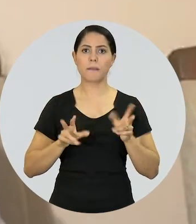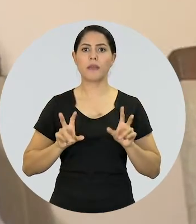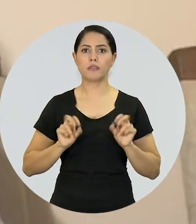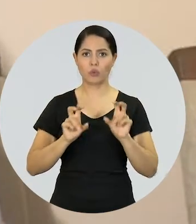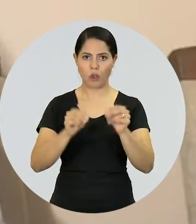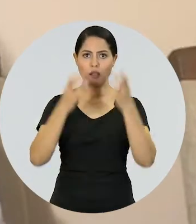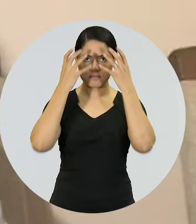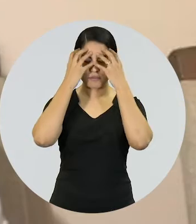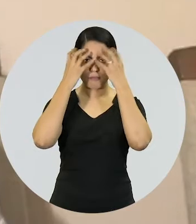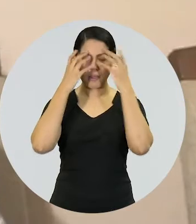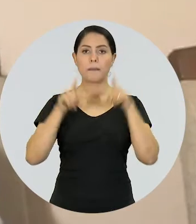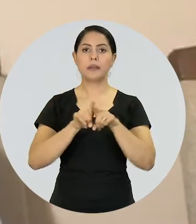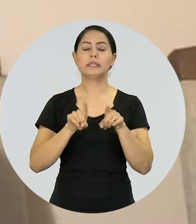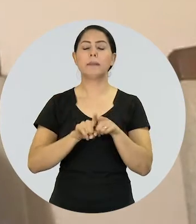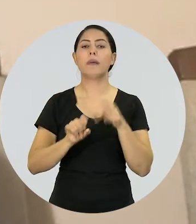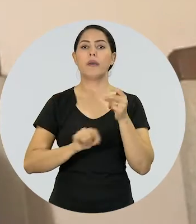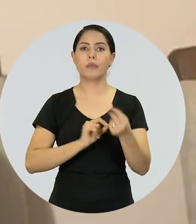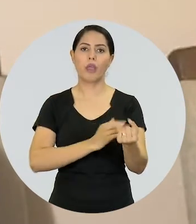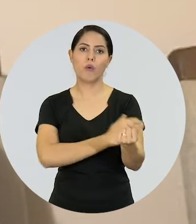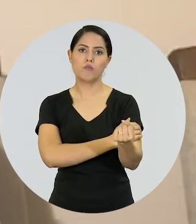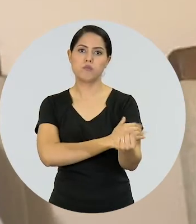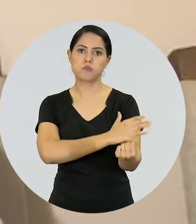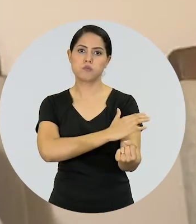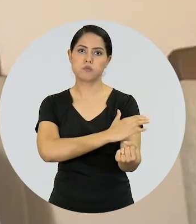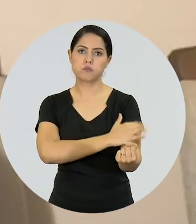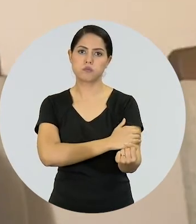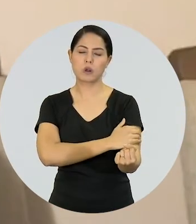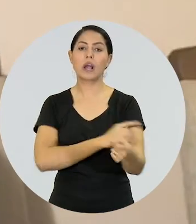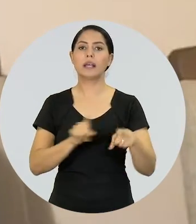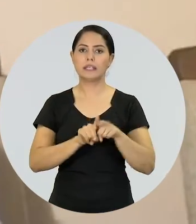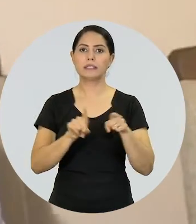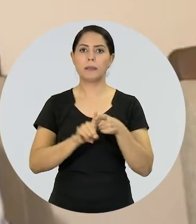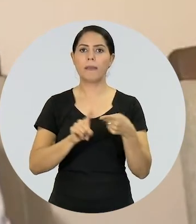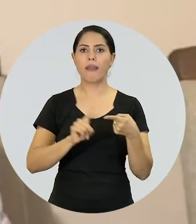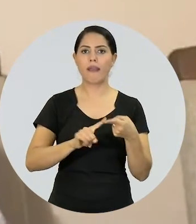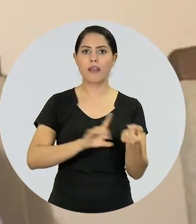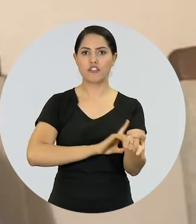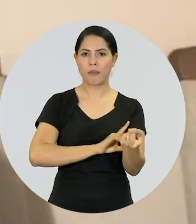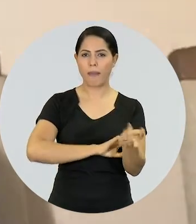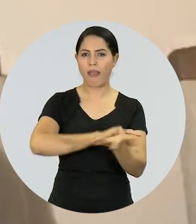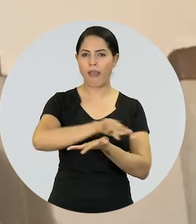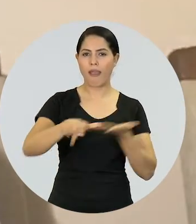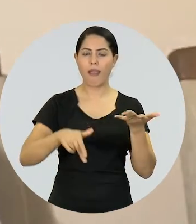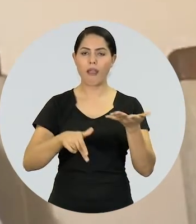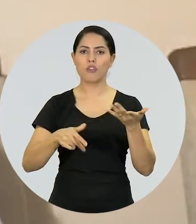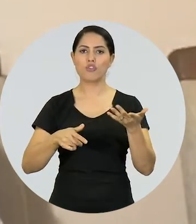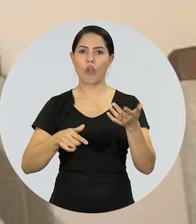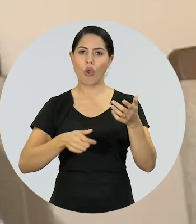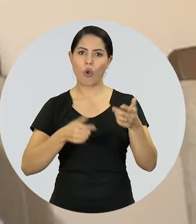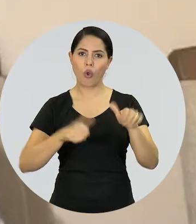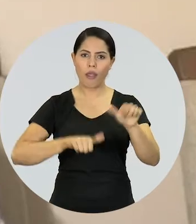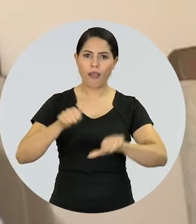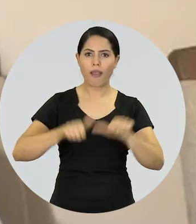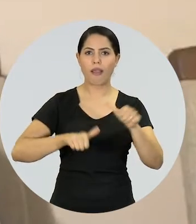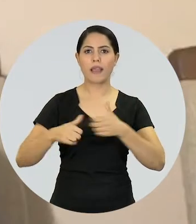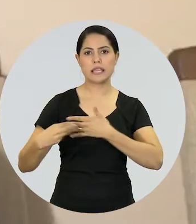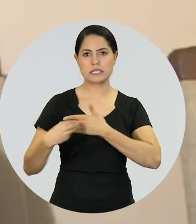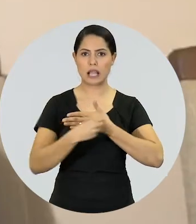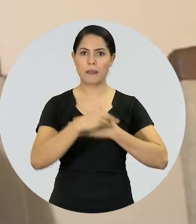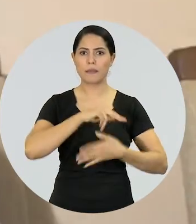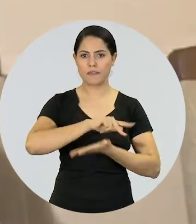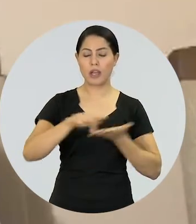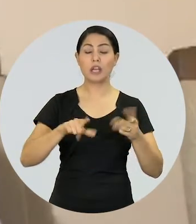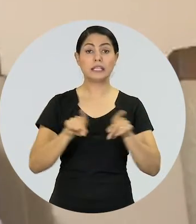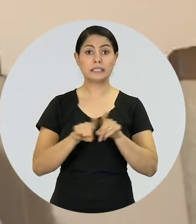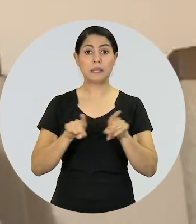câncer de mama. Tivemos a realização de aferição de pressão, medição de glicose e colesterol, inclusive